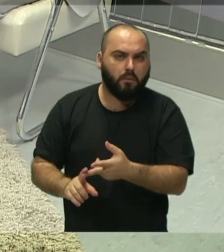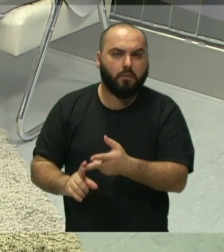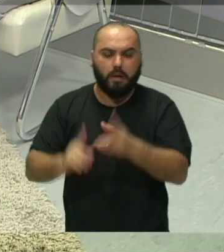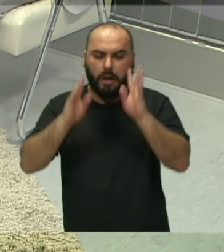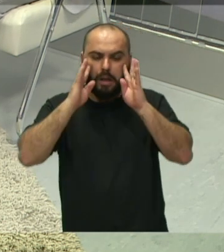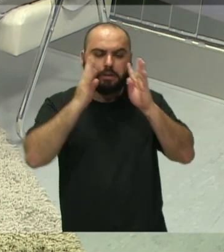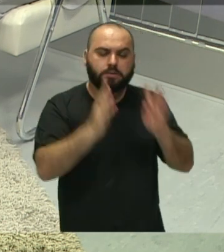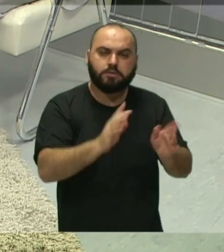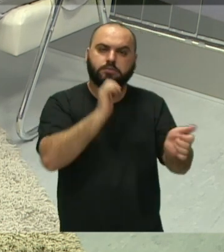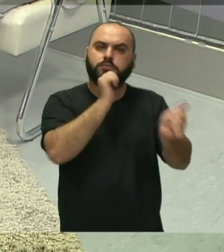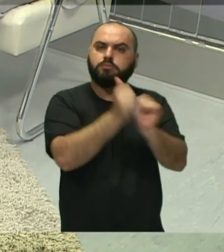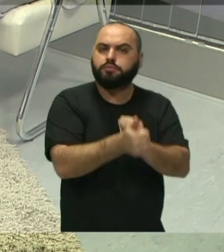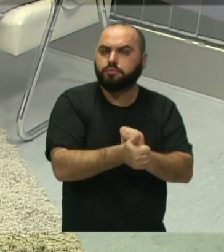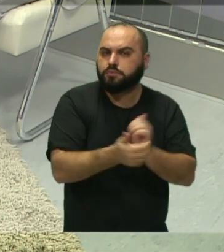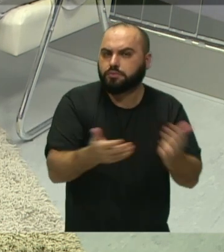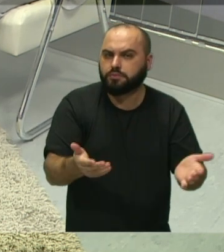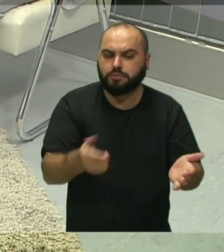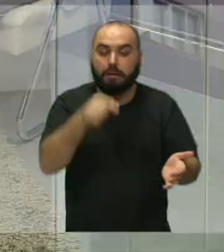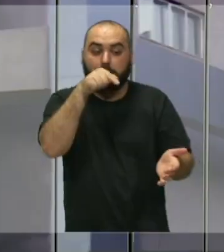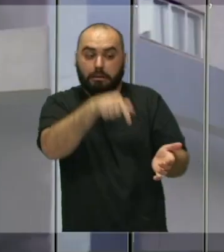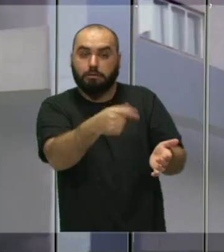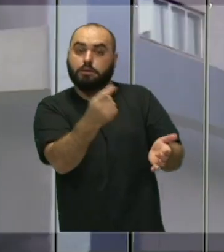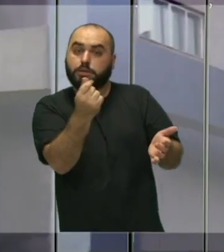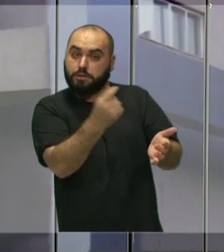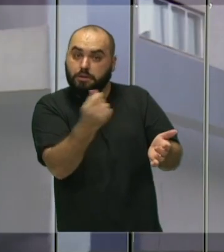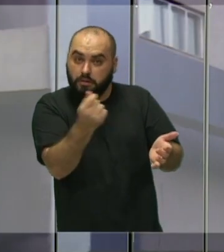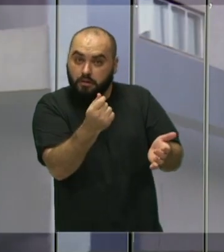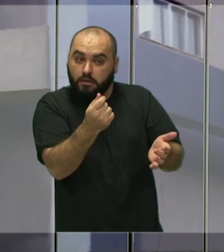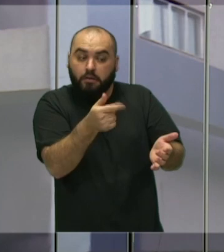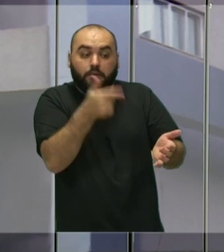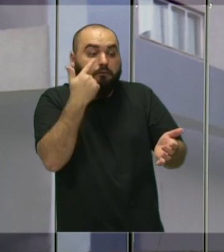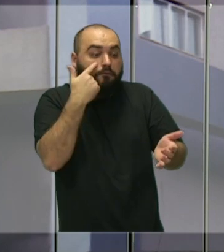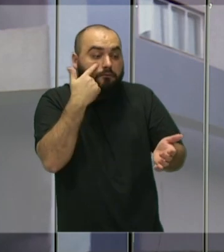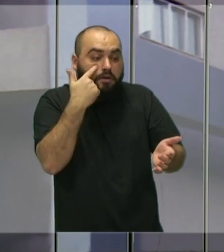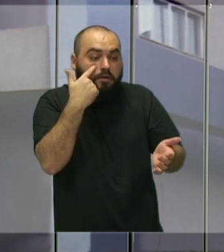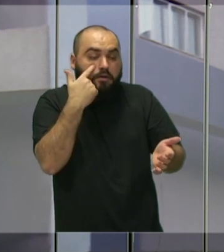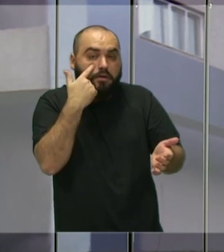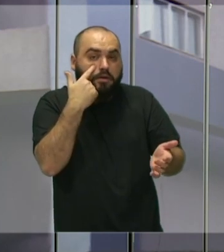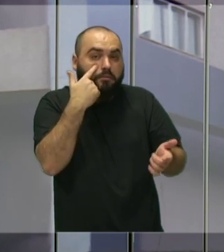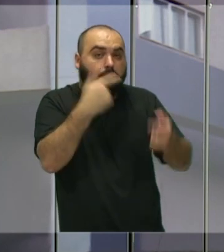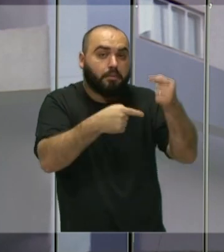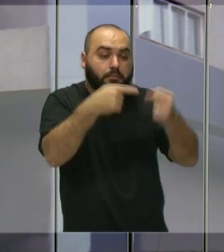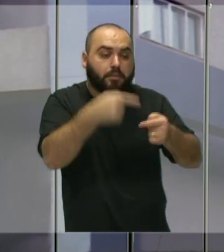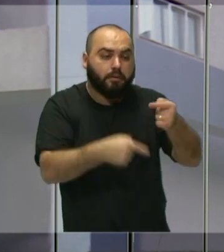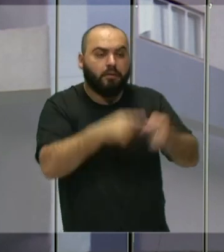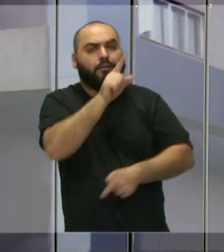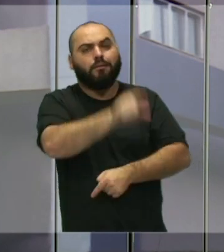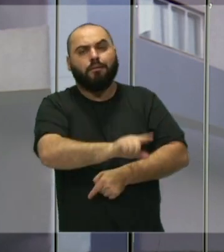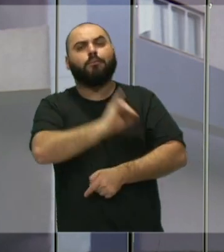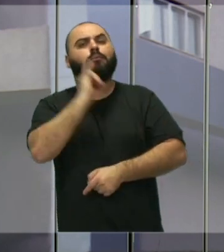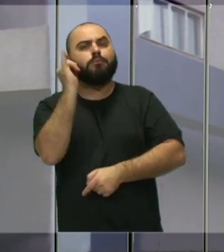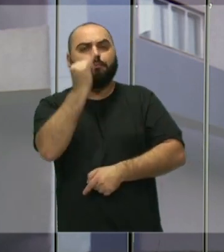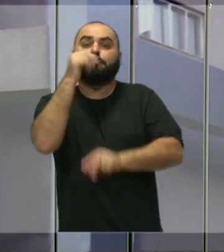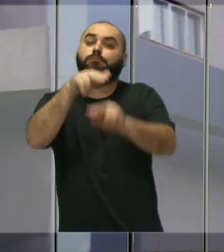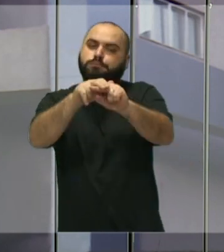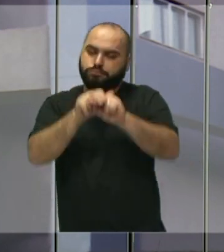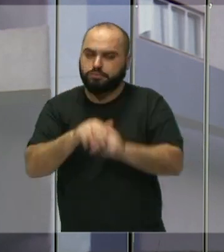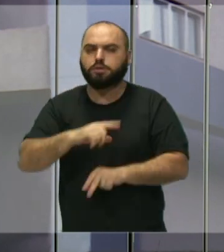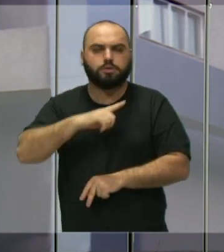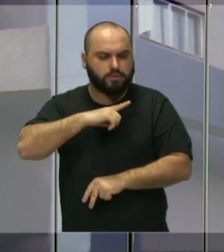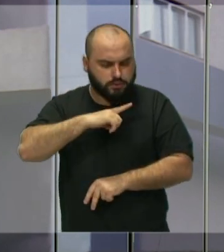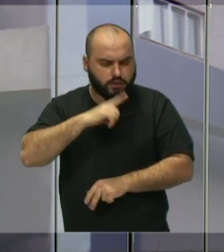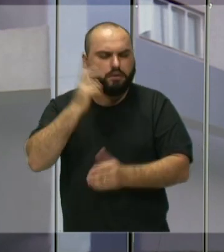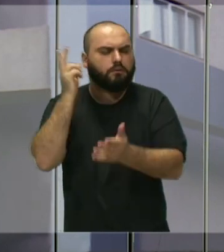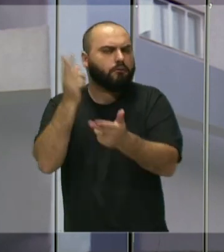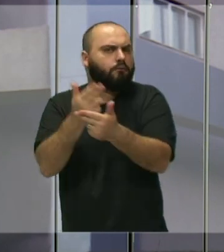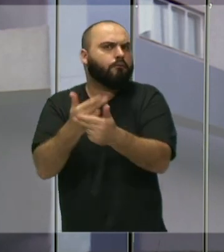esporte, através desse orçamento, eu vejo que essa discussão é sim importante. Então, nós temos sim muitas